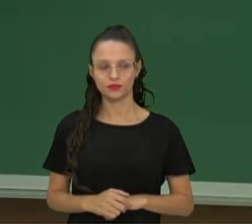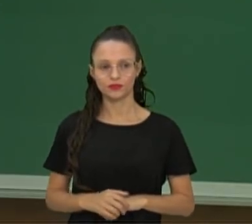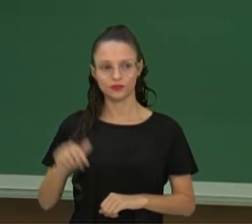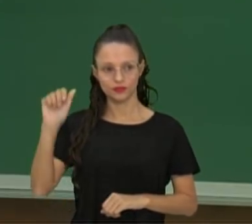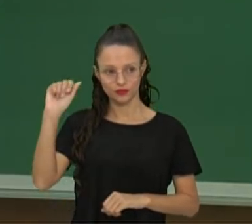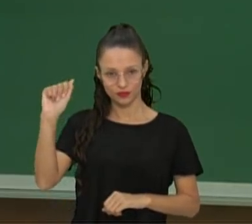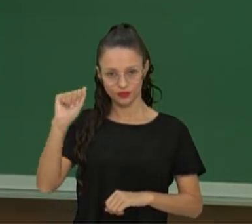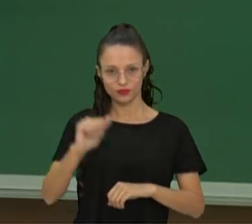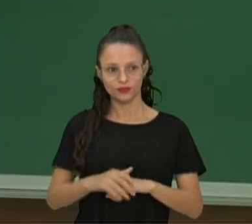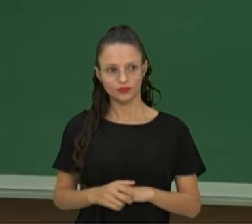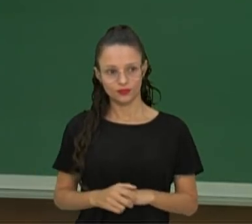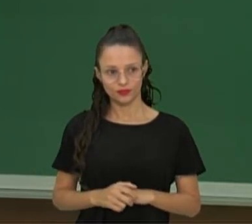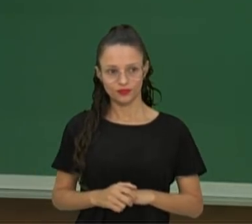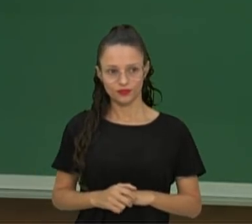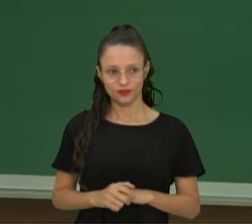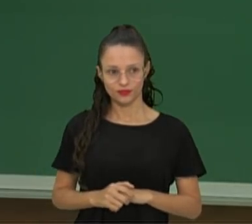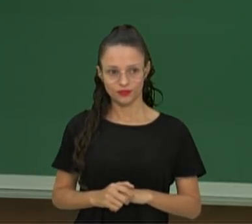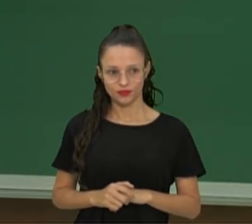Letra A.